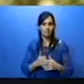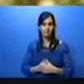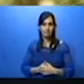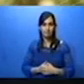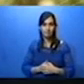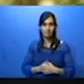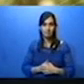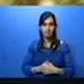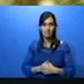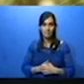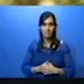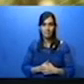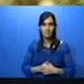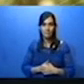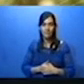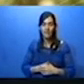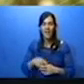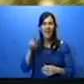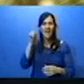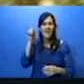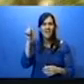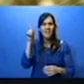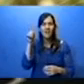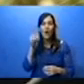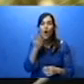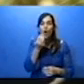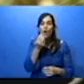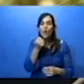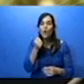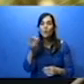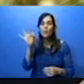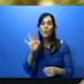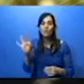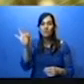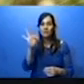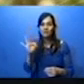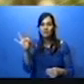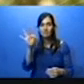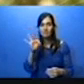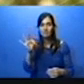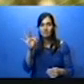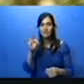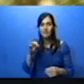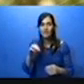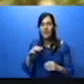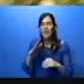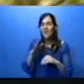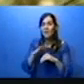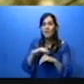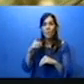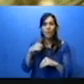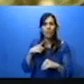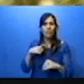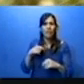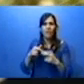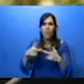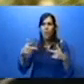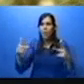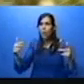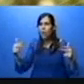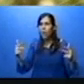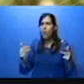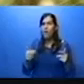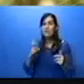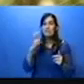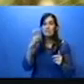temos a aranha papamoscas, que é uma aranha muito comum nas casas das pessoas, é a aranha mais abundante em termos de espécie. Tem mais de